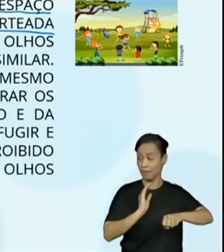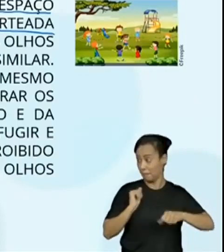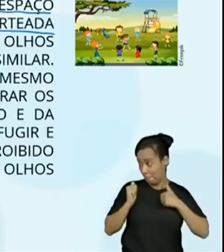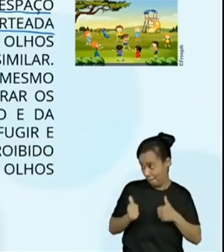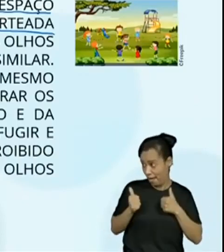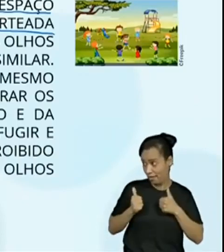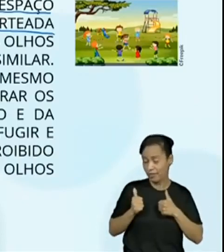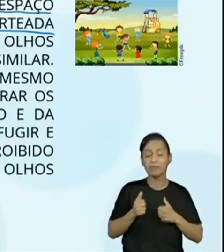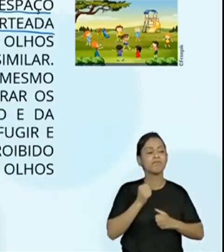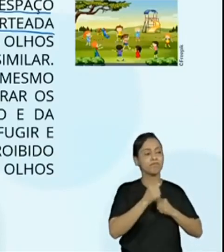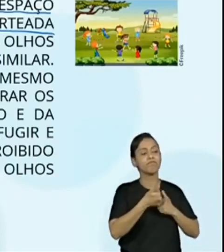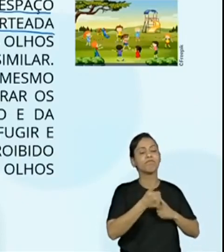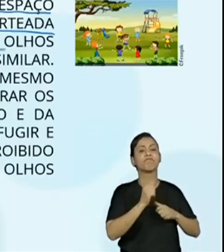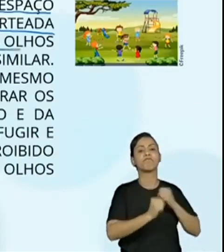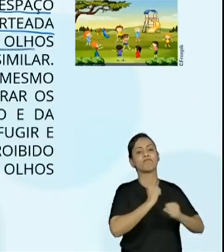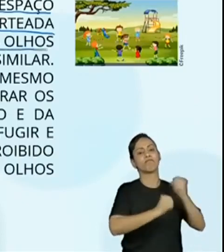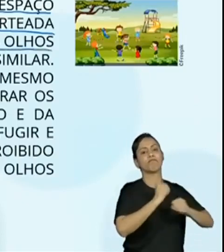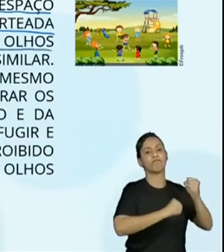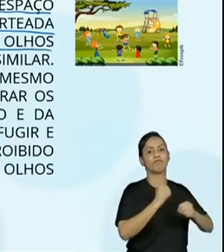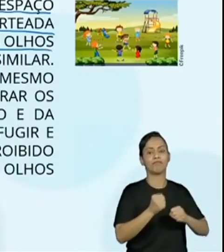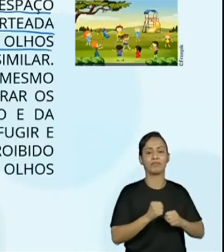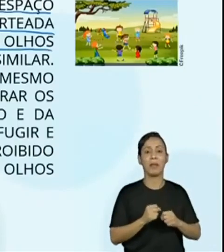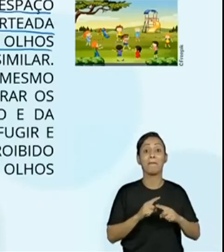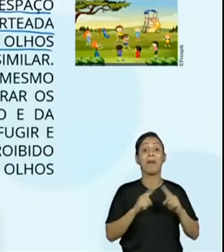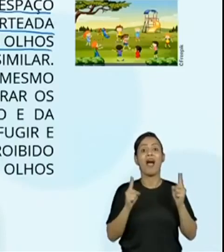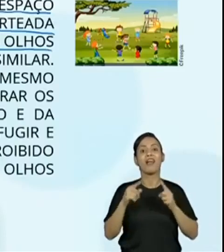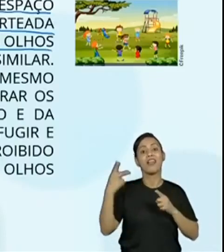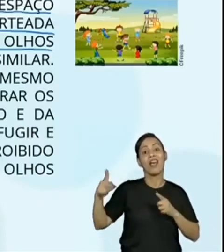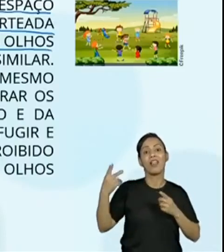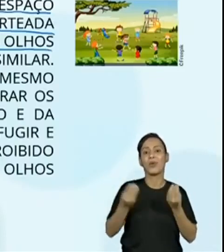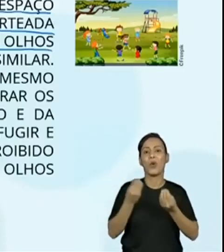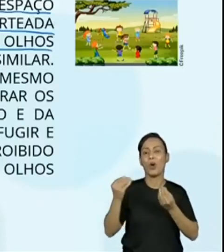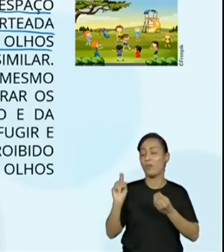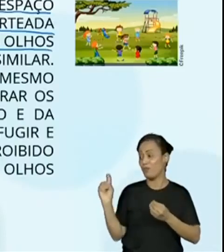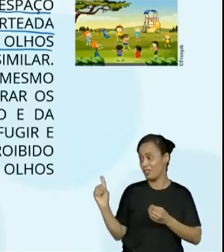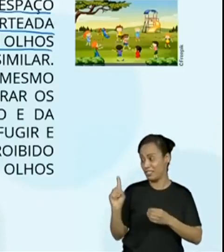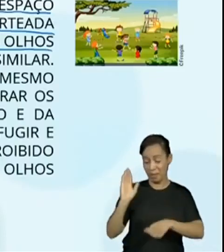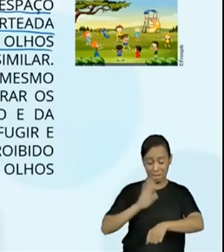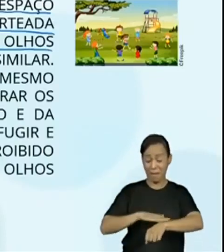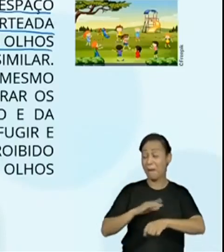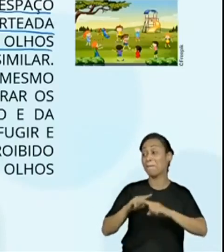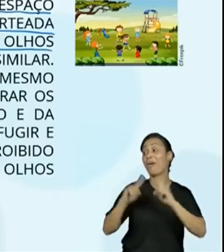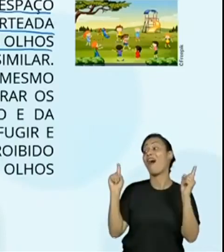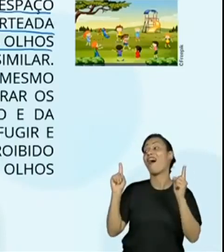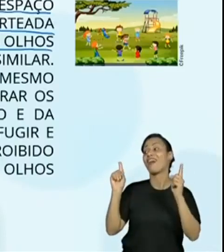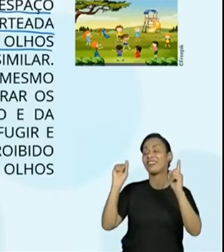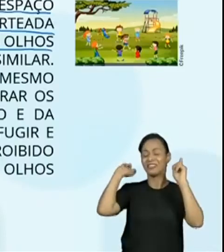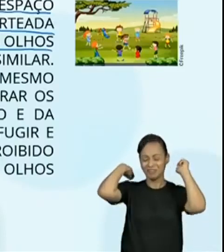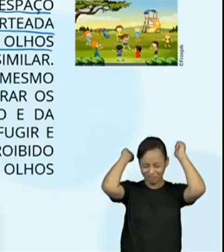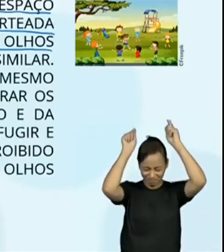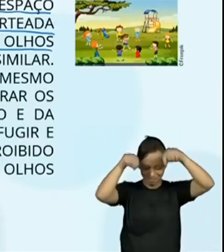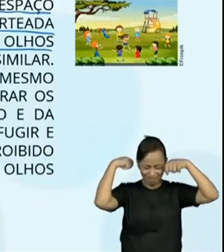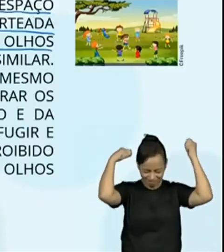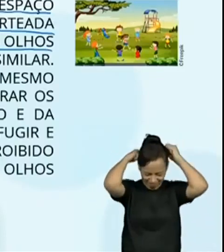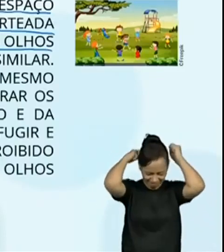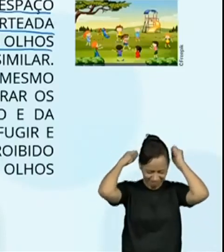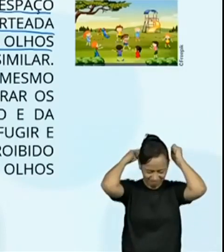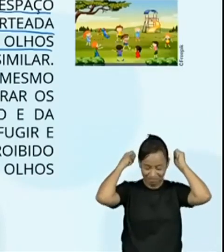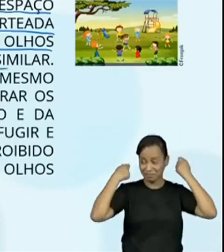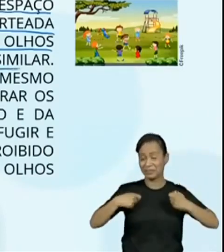cega, e terá os olhos vendados por um lenço